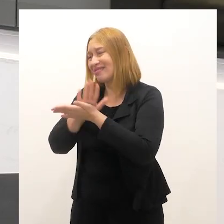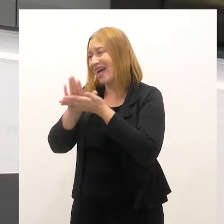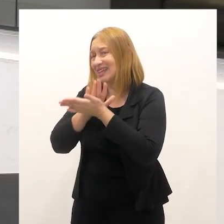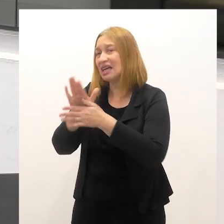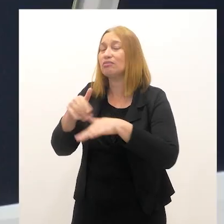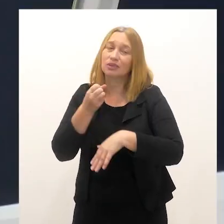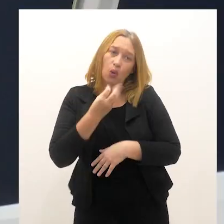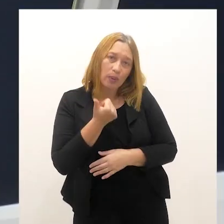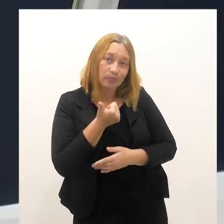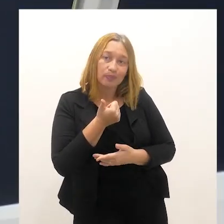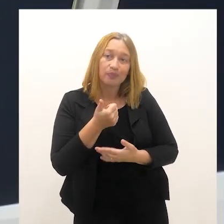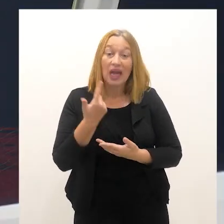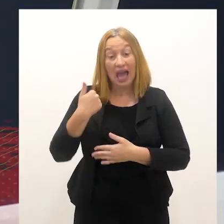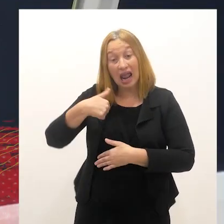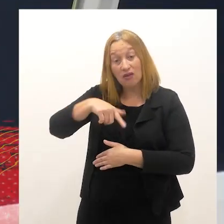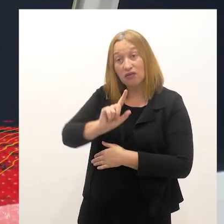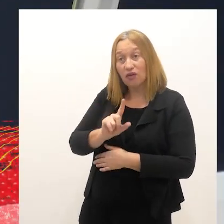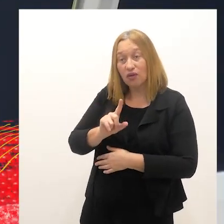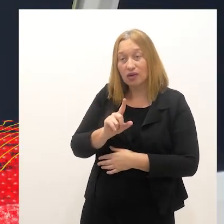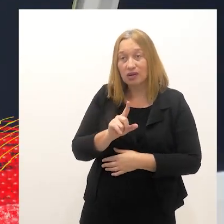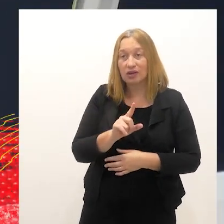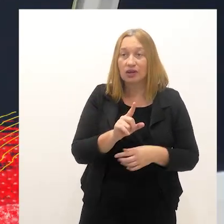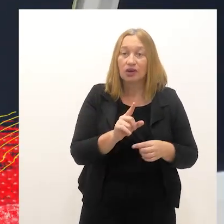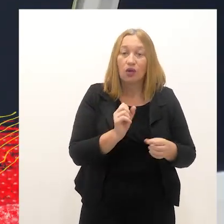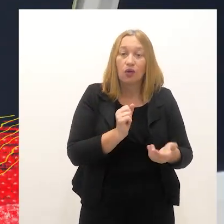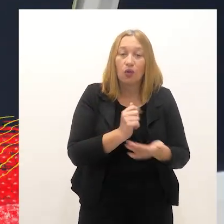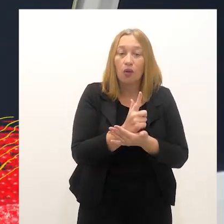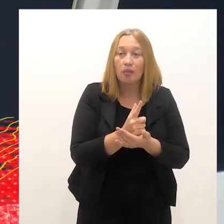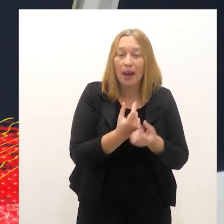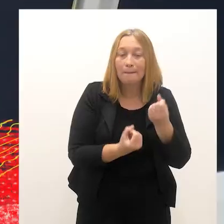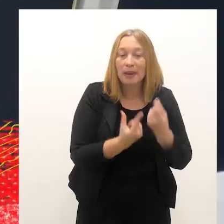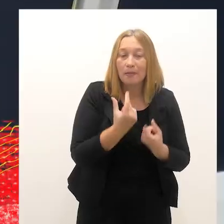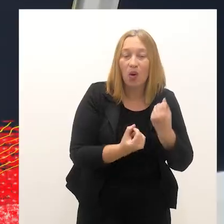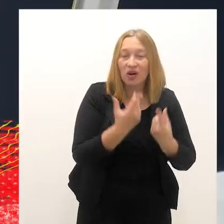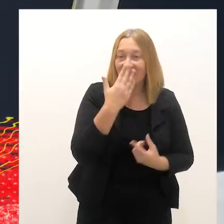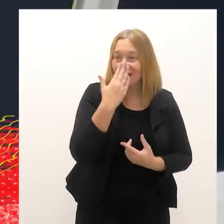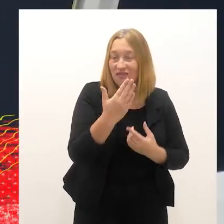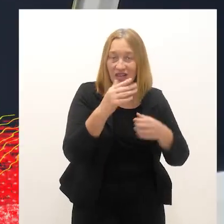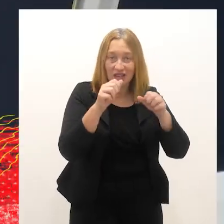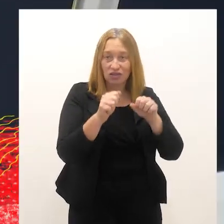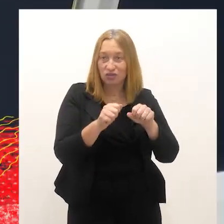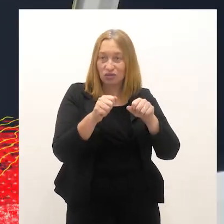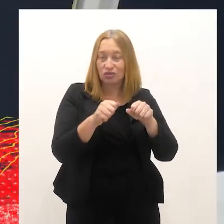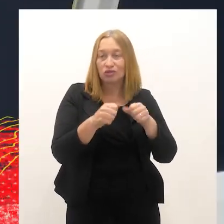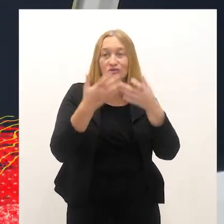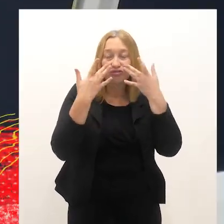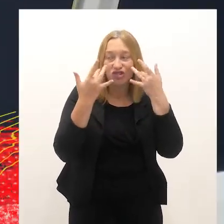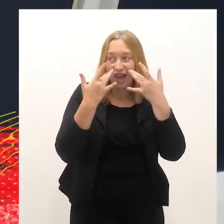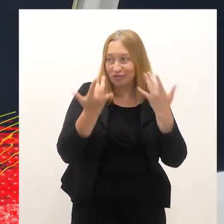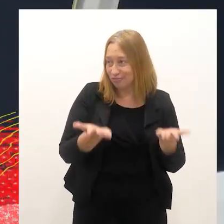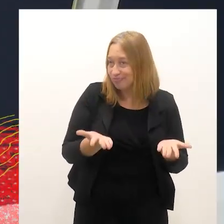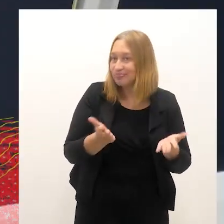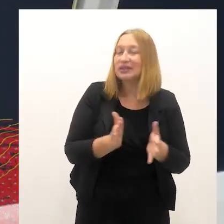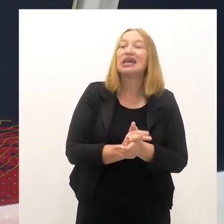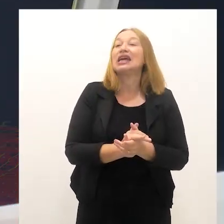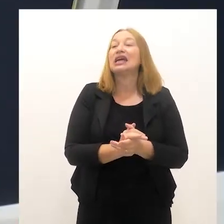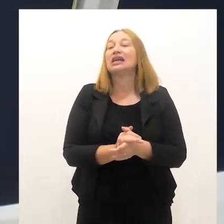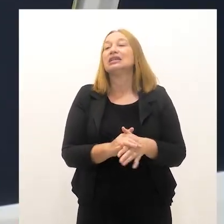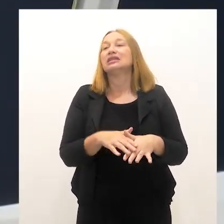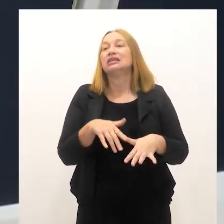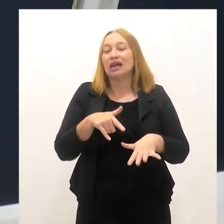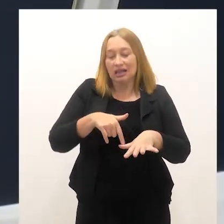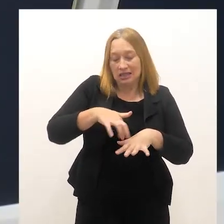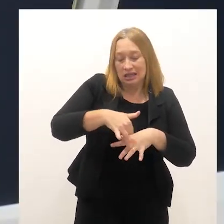falei, tá bom. E ela foi pra carrocinha de pipoca que tava na porta do teatro, assim, descendo as escadas tava a